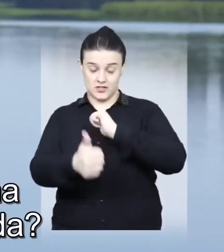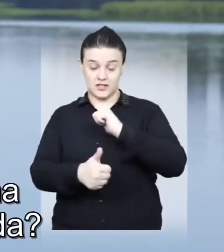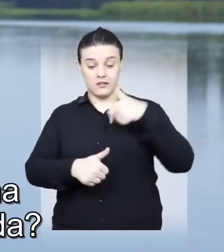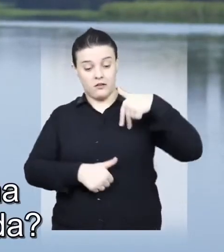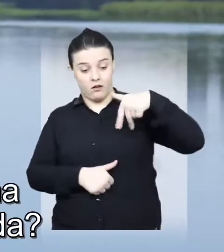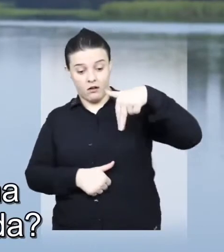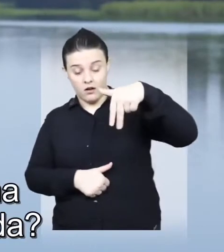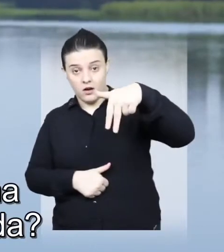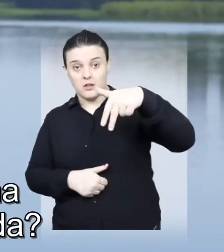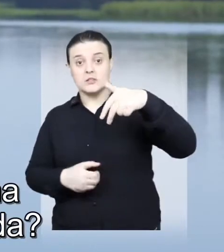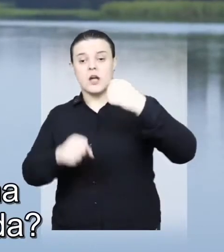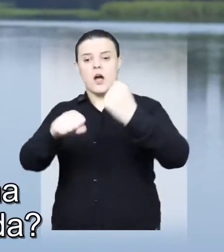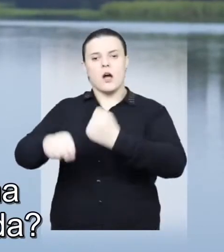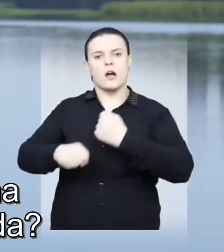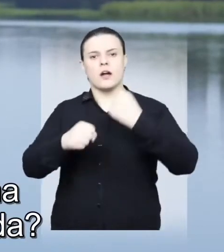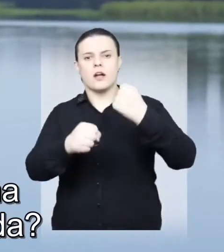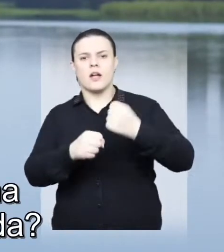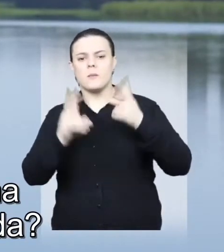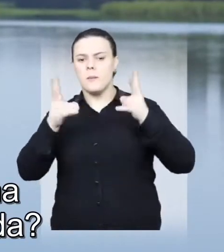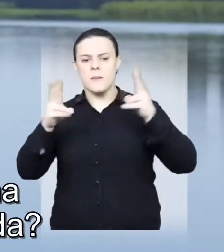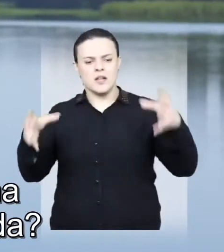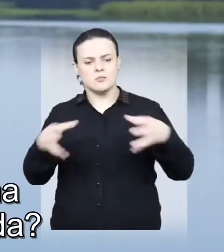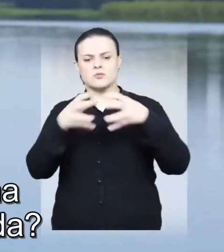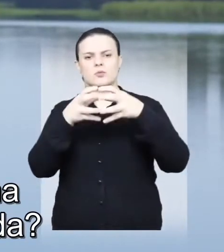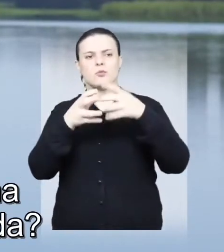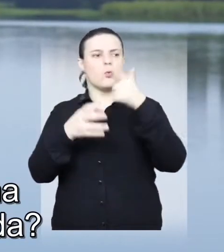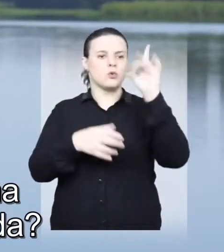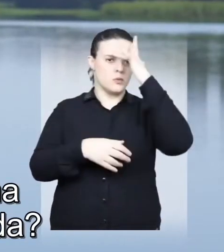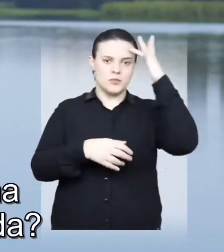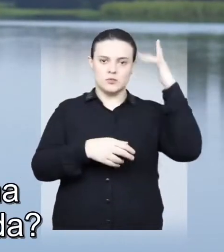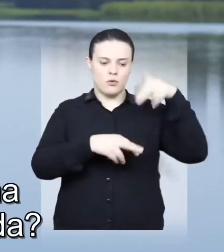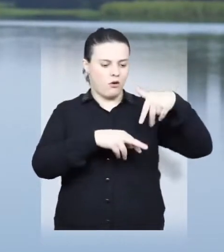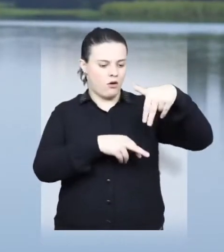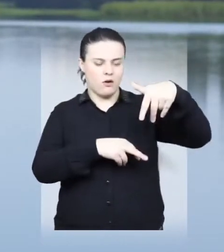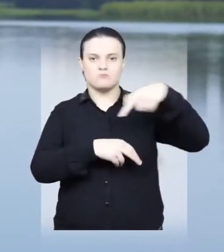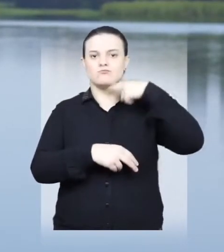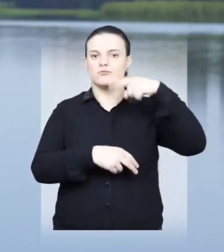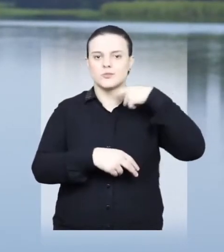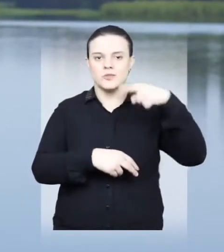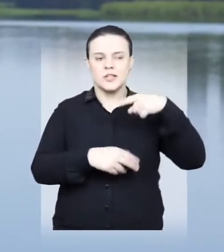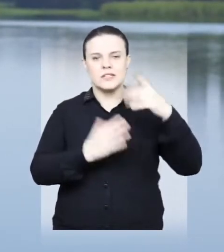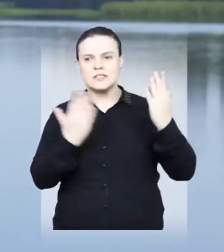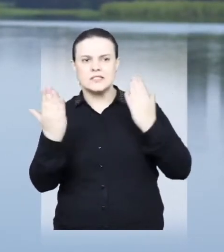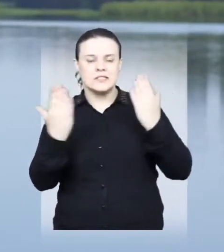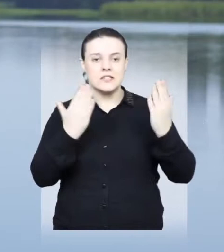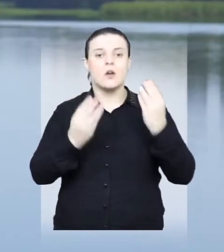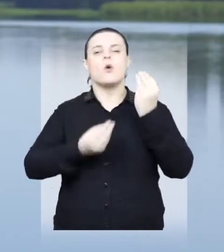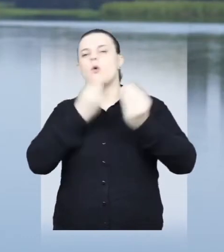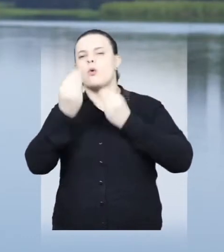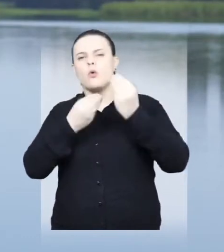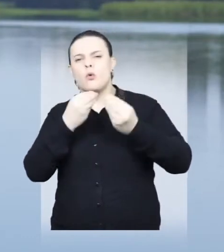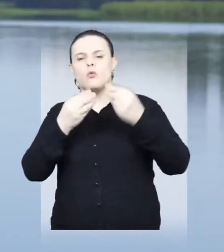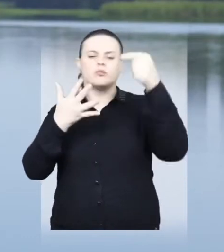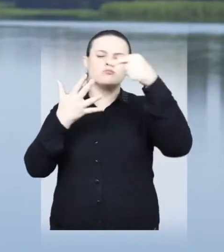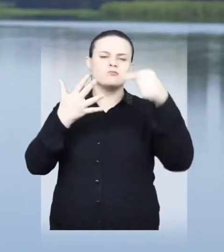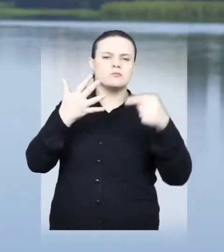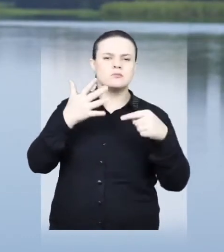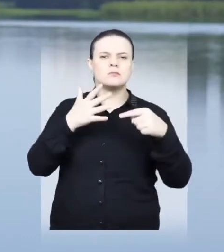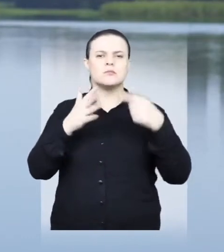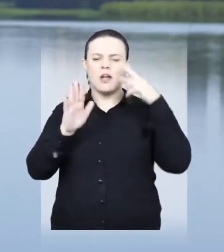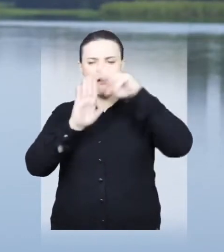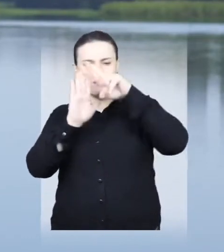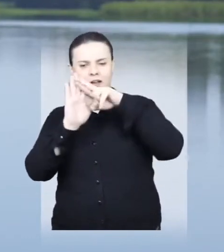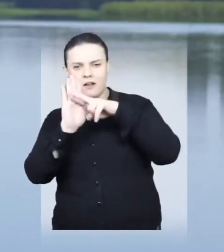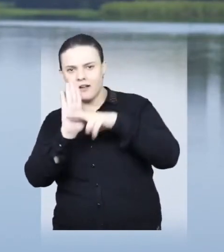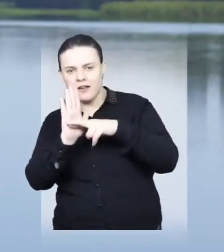que anda rema numa mesma categoria com quem não anda? Então, assim, como é que é feito esses critérios?